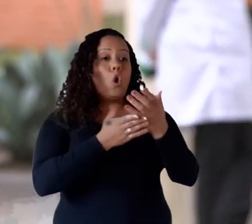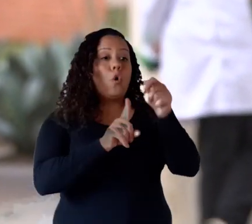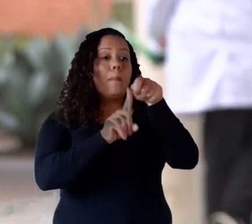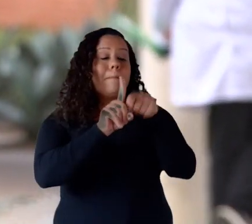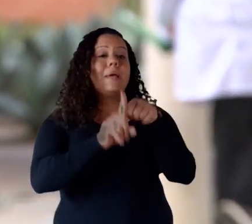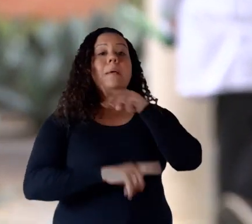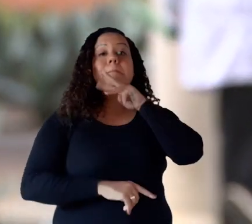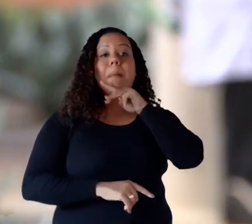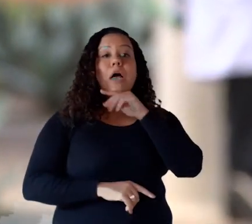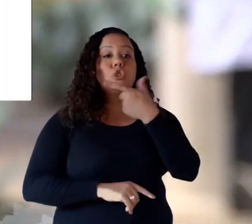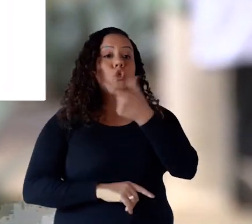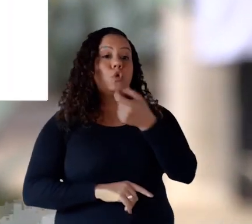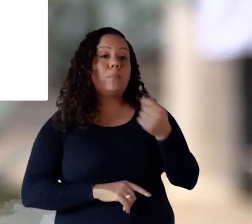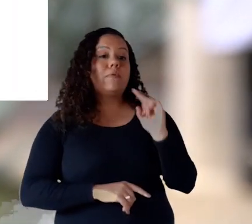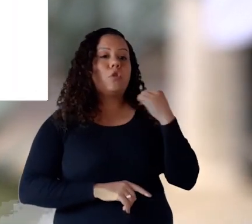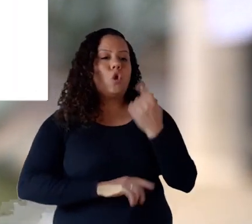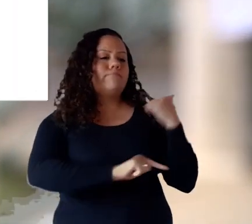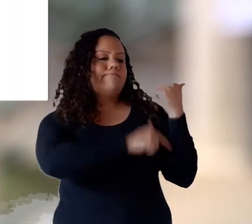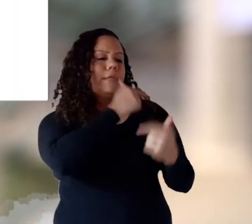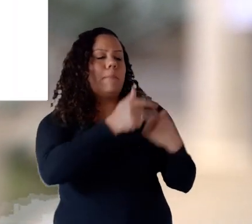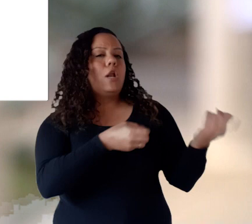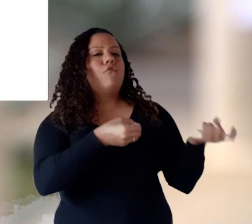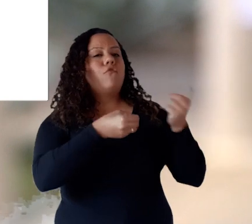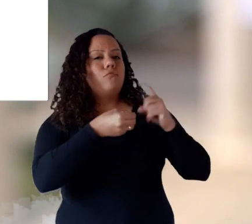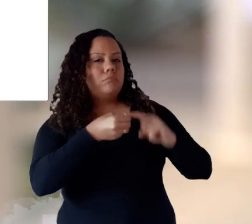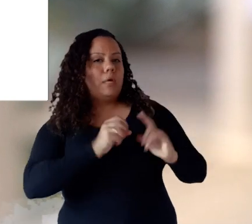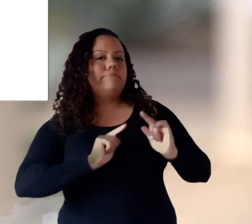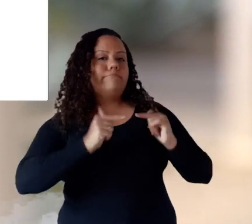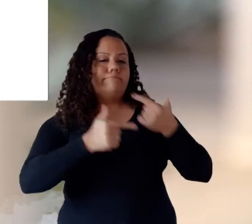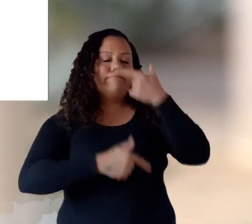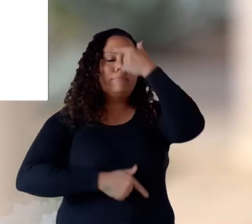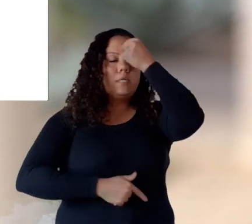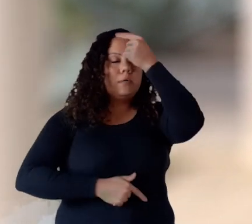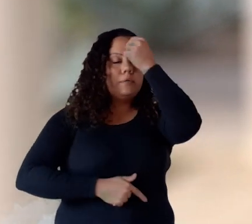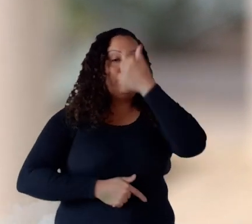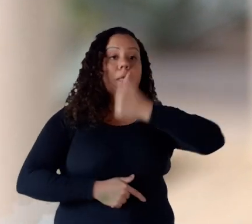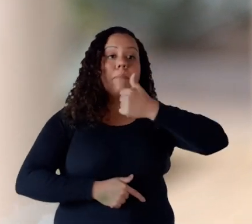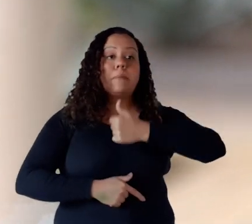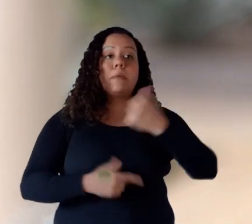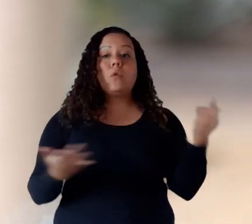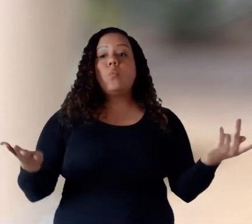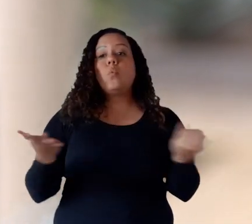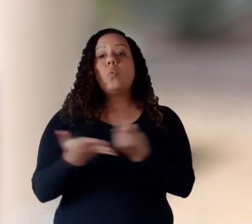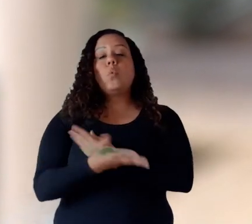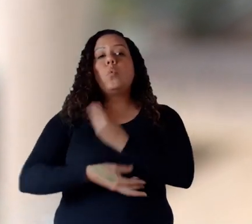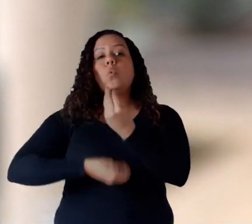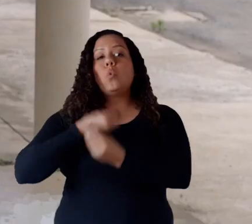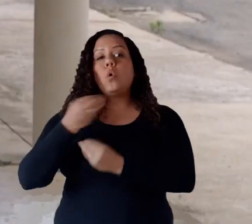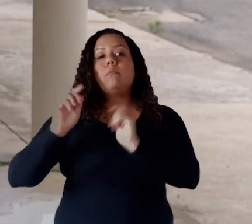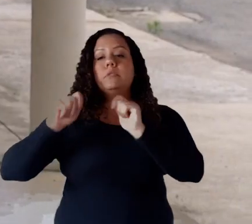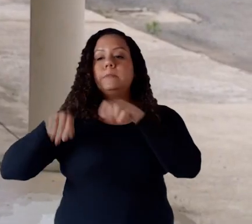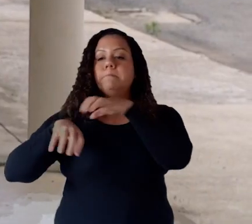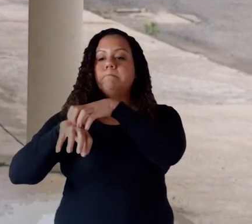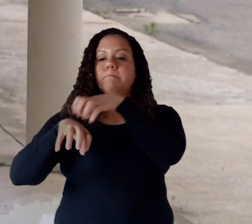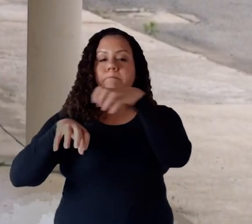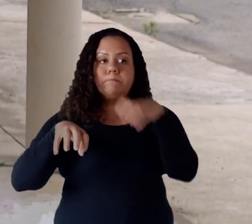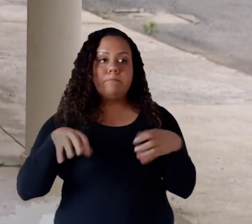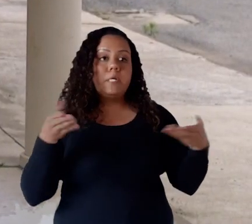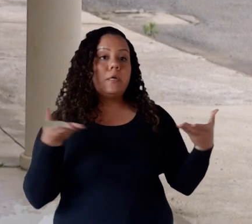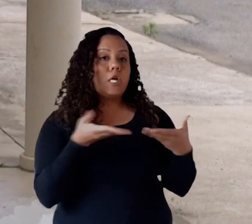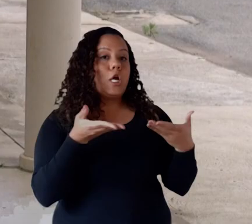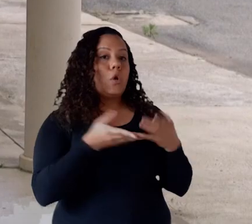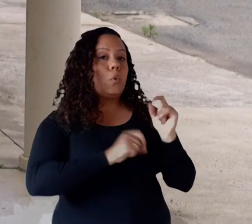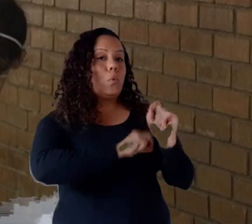desde março de 2020 que nós vimos trabalhando para a retomada das atividades acadêmicas. Primeiro, essa